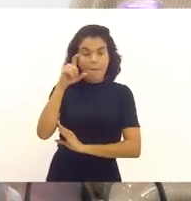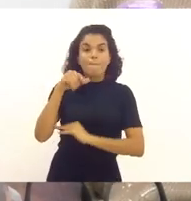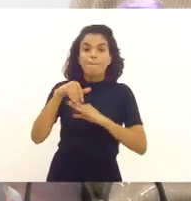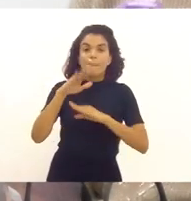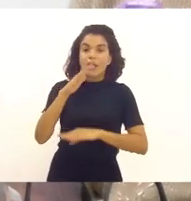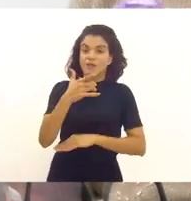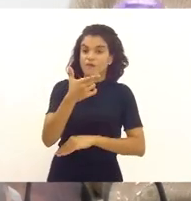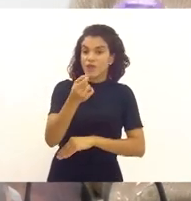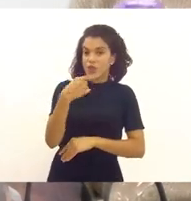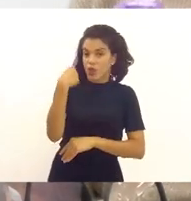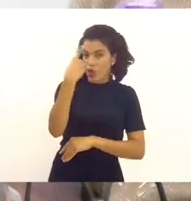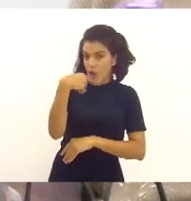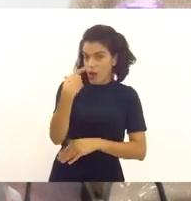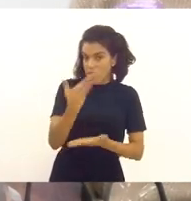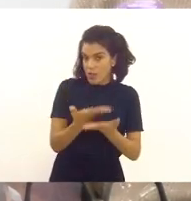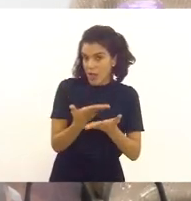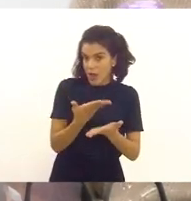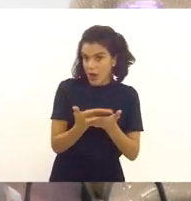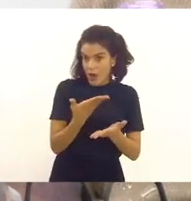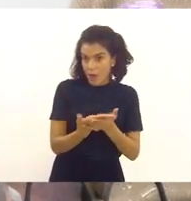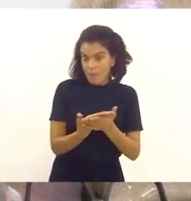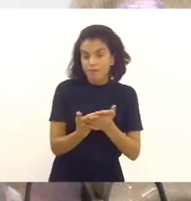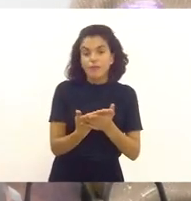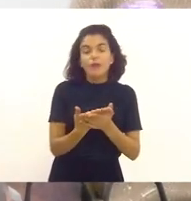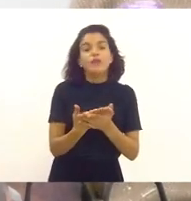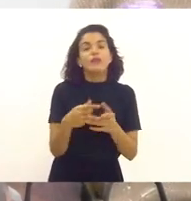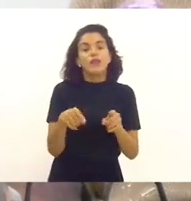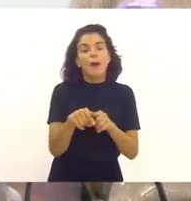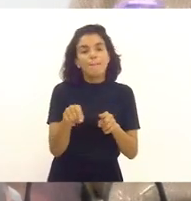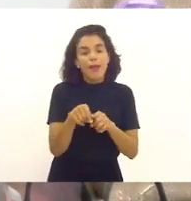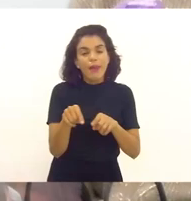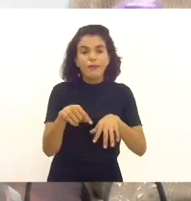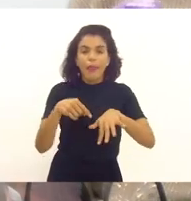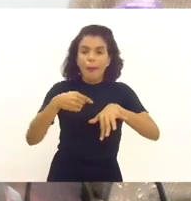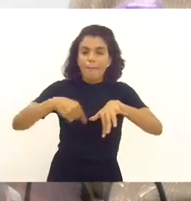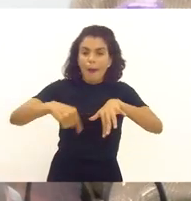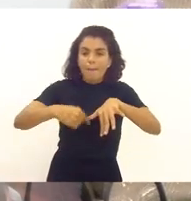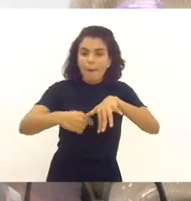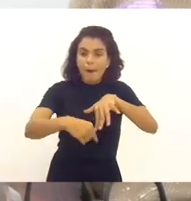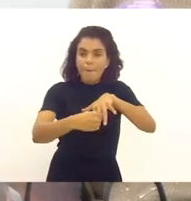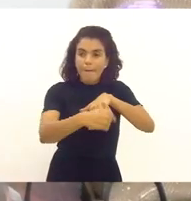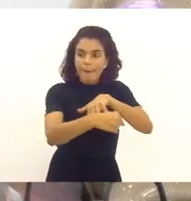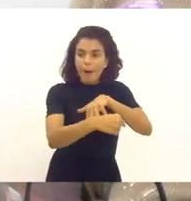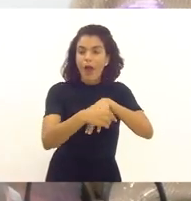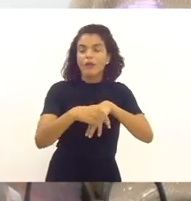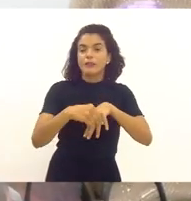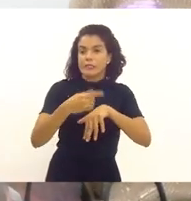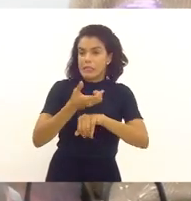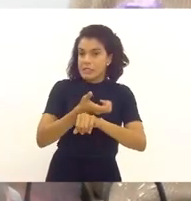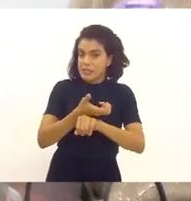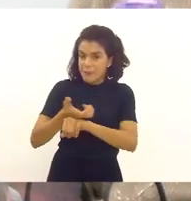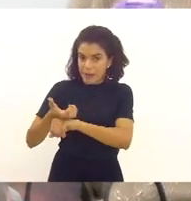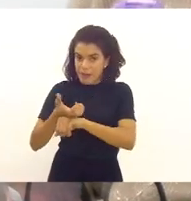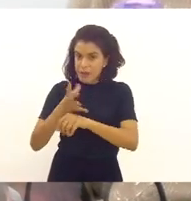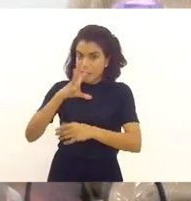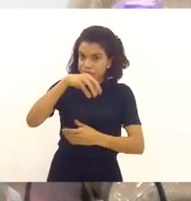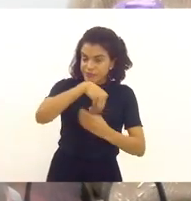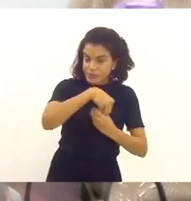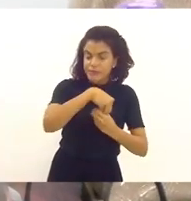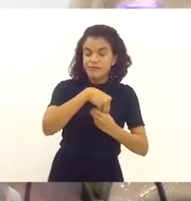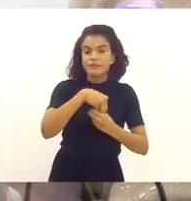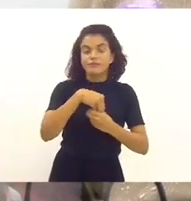não é E logicamente esse tema também ele é transversalizado em outras em outras disciplinas mas tem aquele momento que a gente vai falar só sobre isso